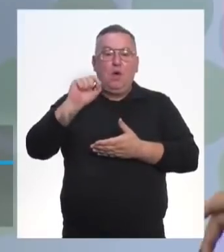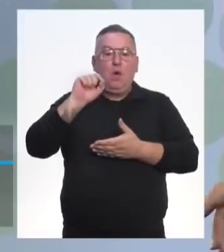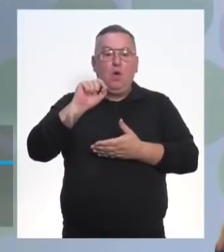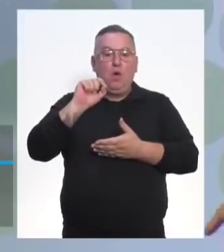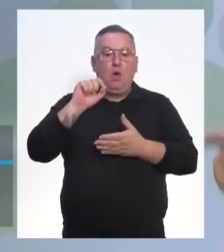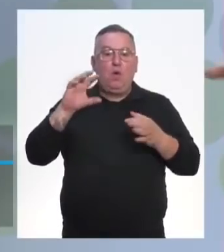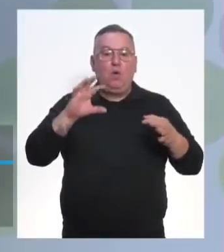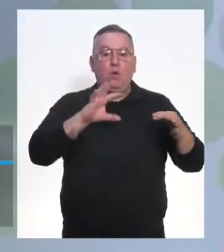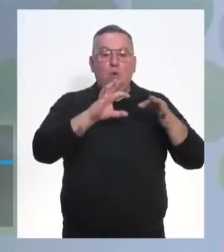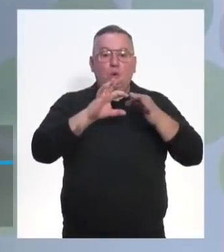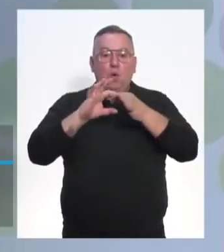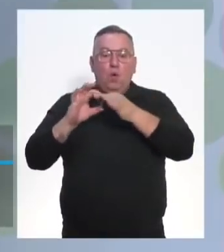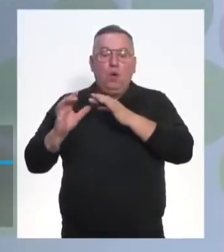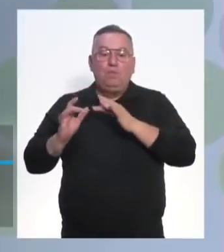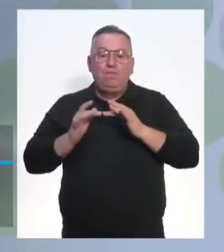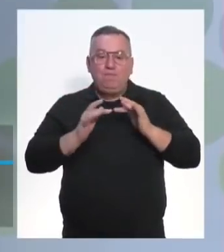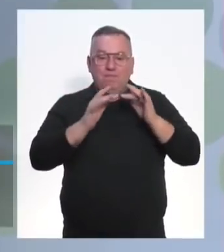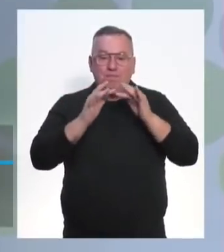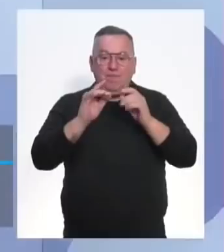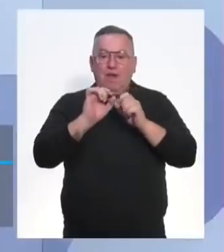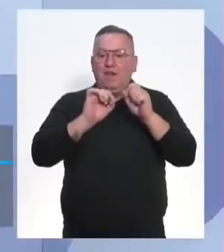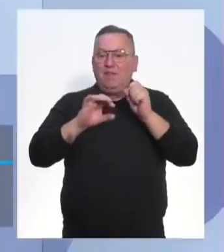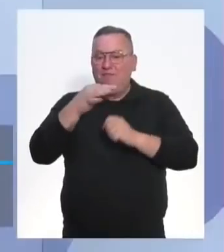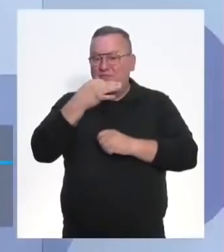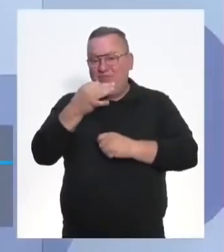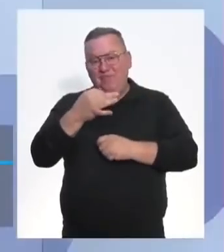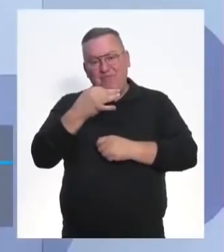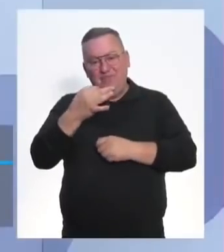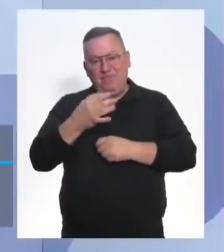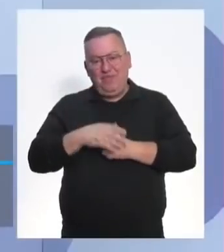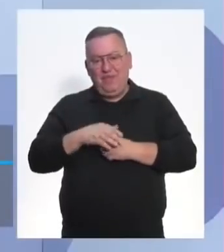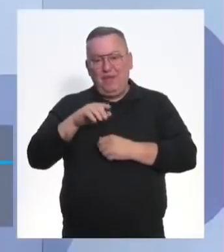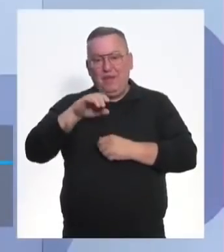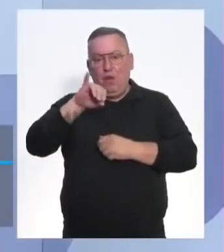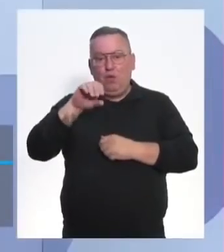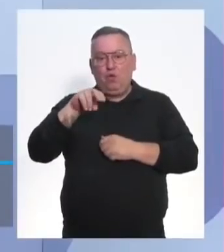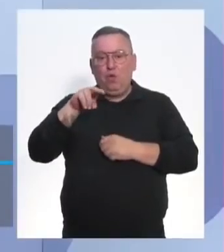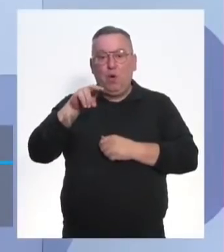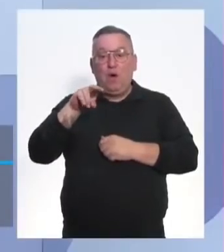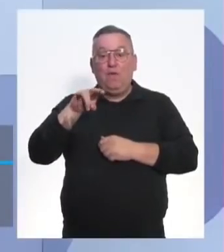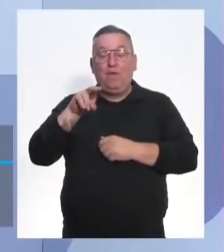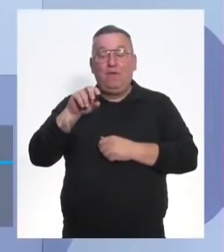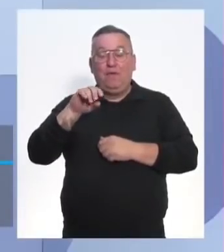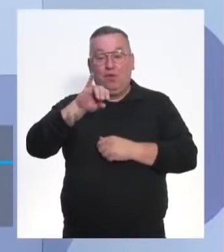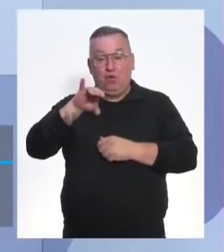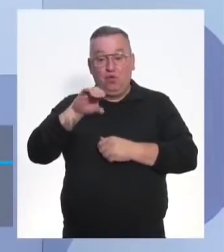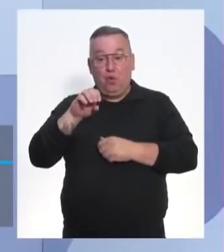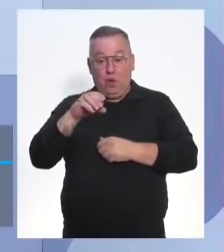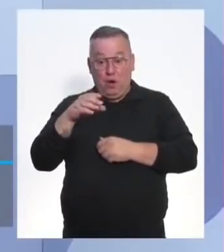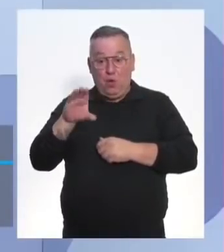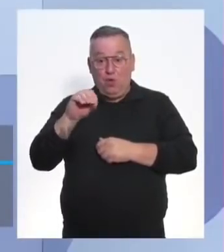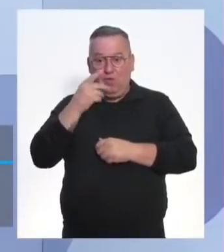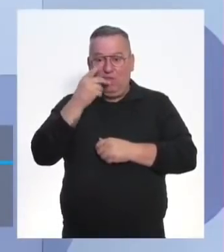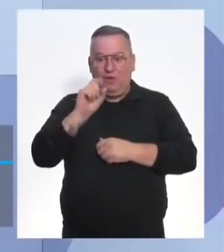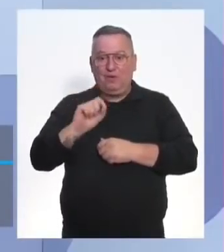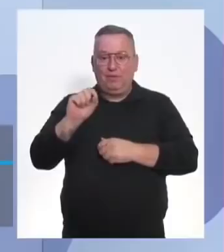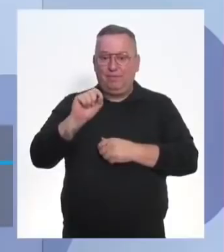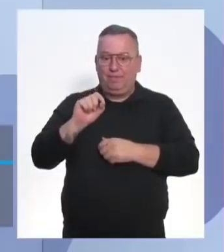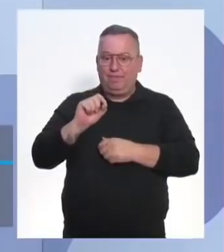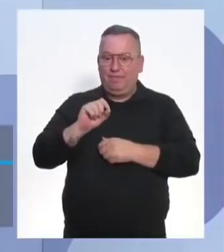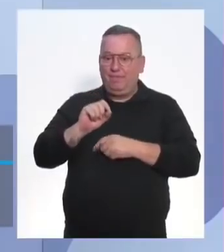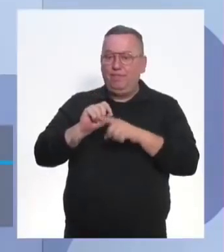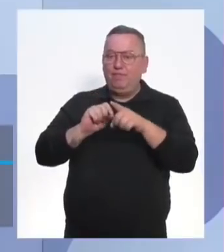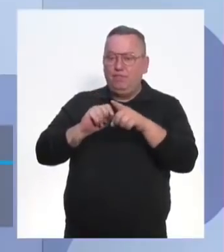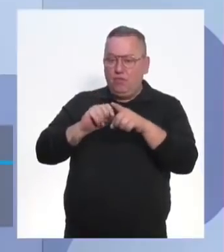nessa relação. Aí eu vou ser obrigada a fazer um comentário aqui. O João Vitor, ele colocou assim: João, eu